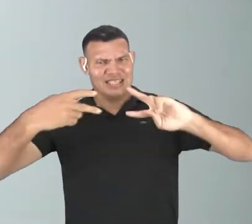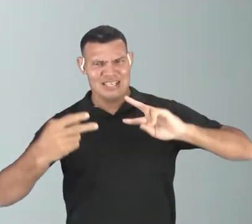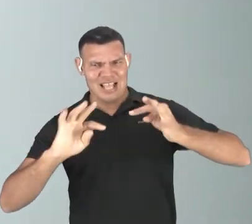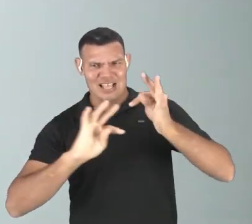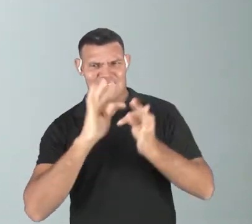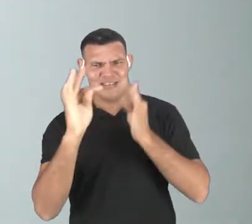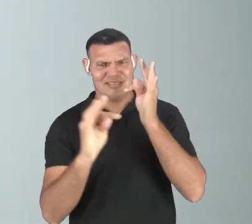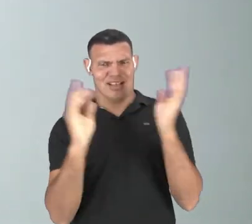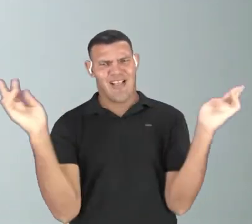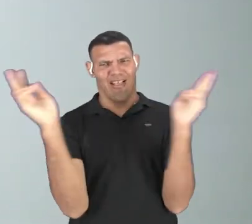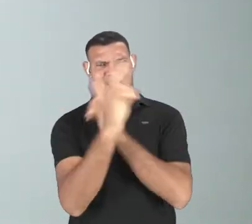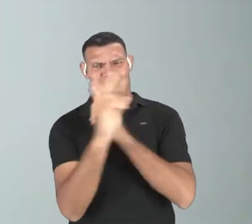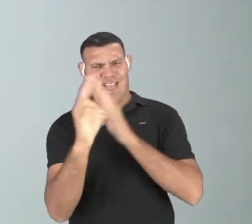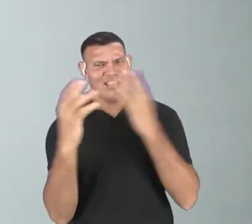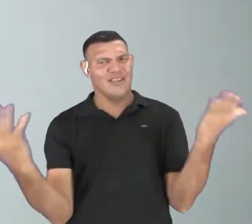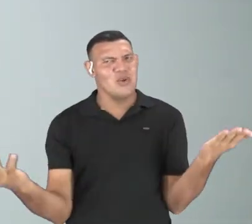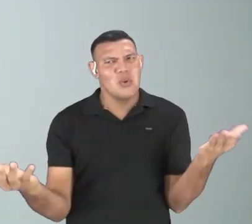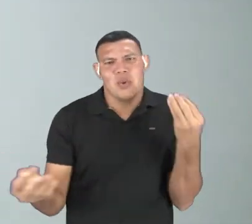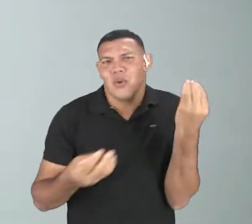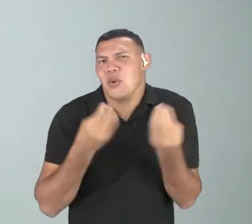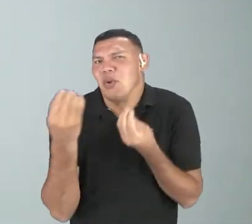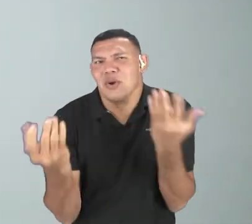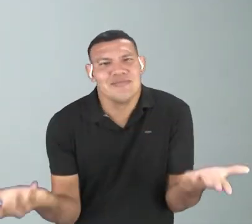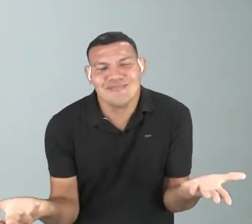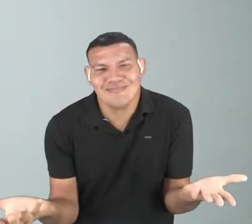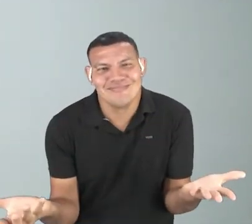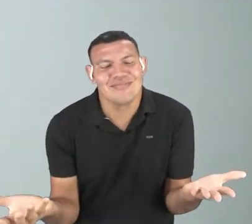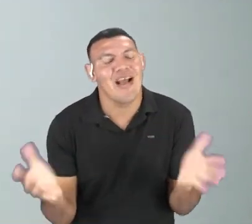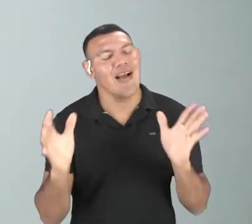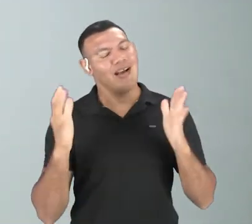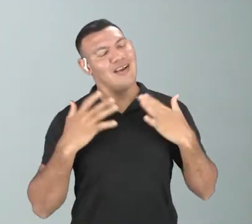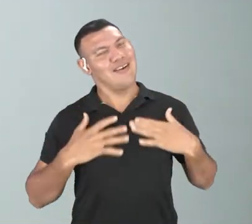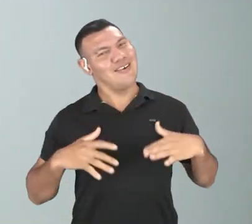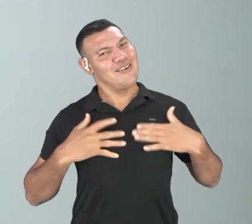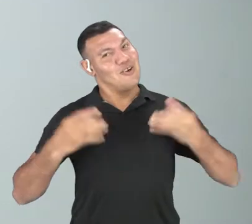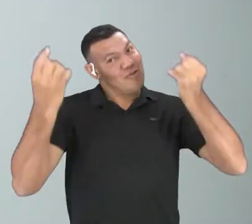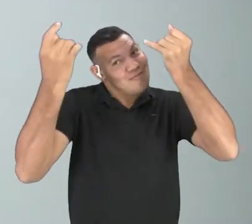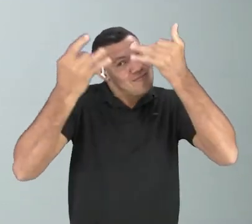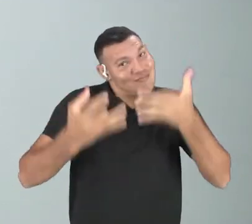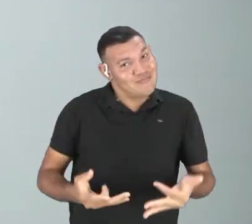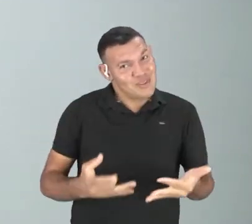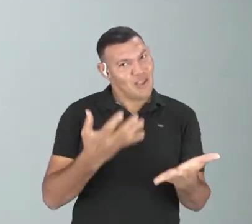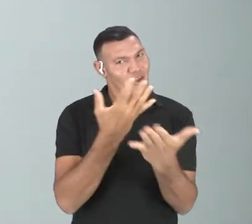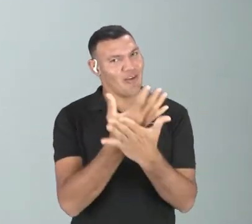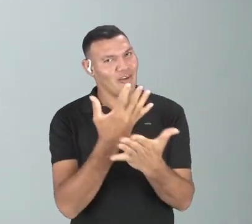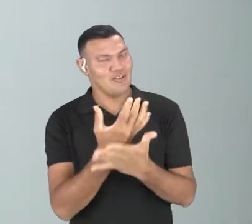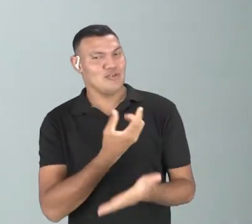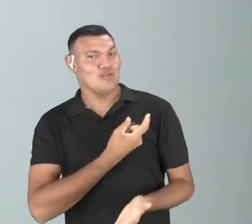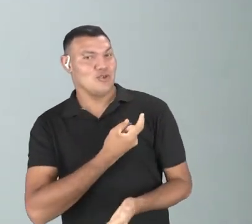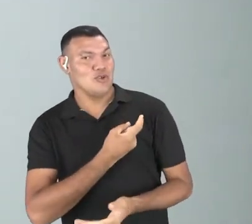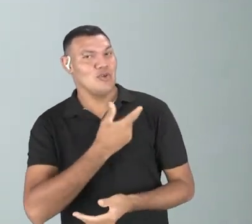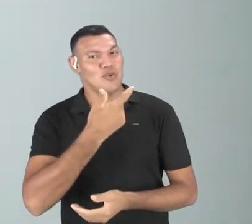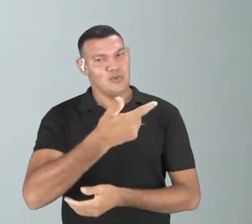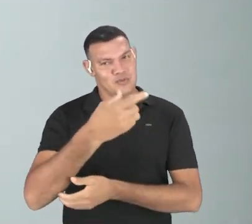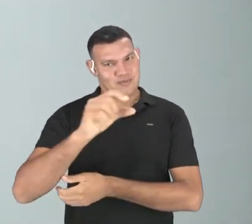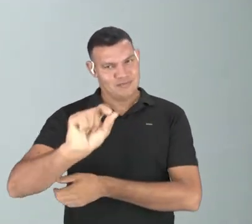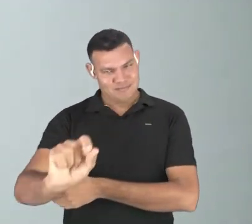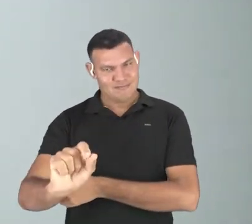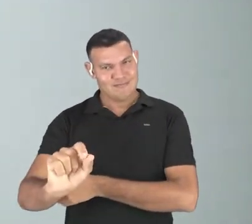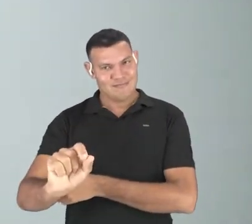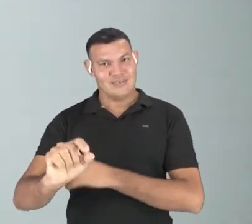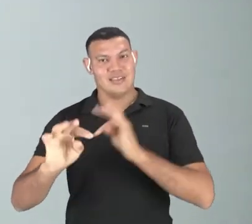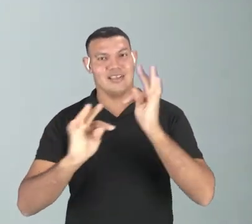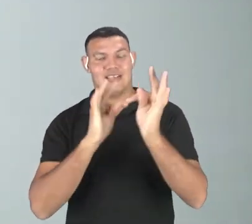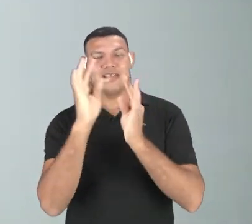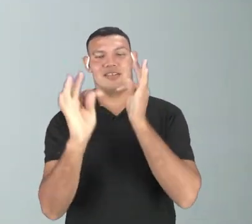que isso tem a ver colossal de hoje causa que eu explicar para vocês hoje ação da aula 28 com o tema tecnologias